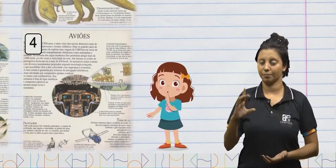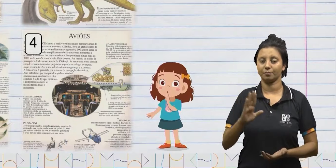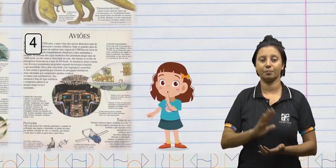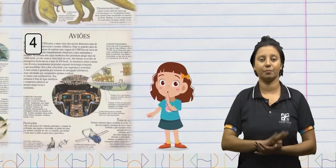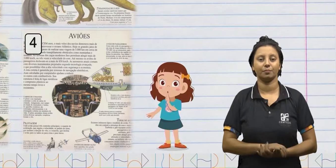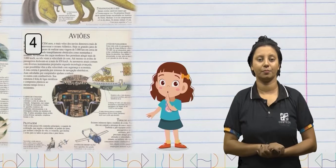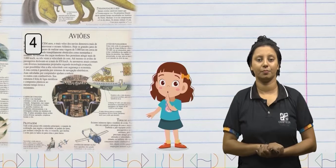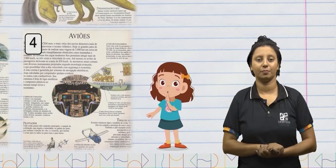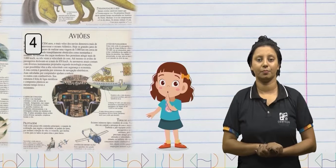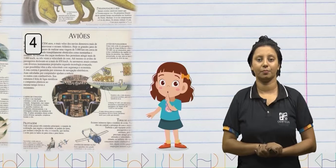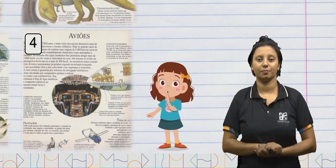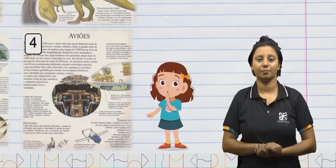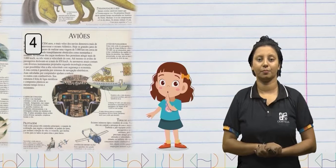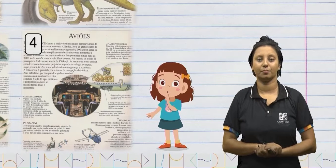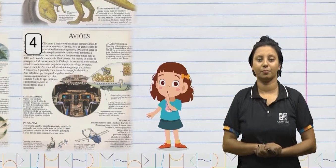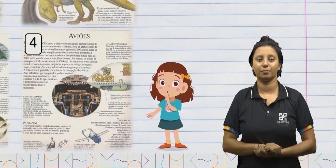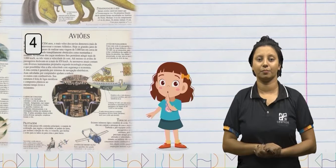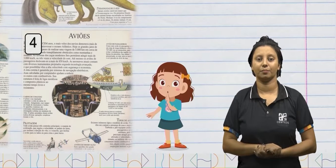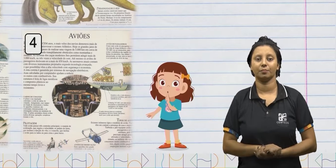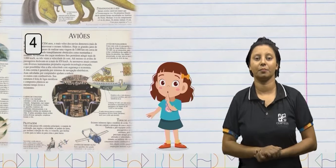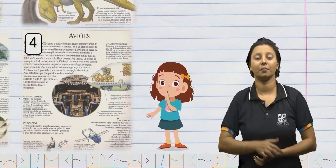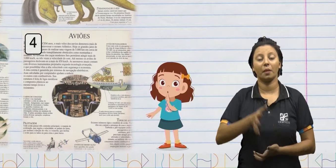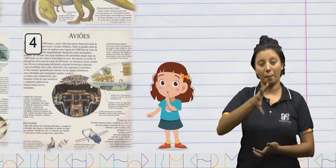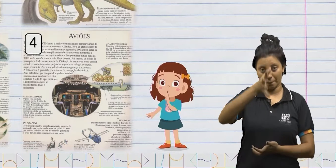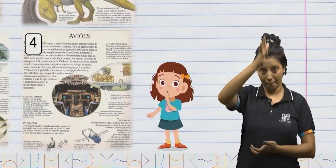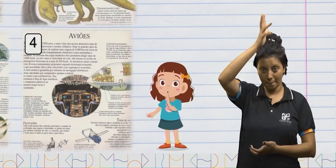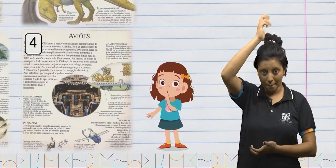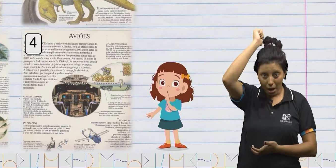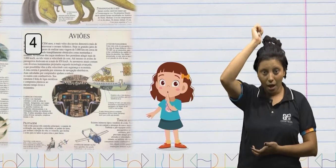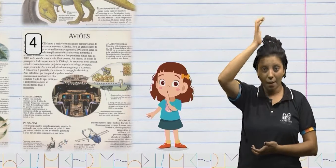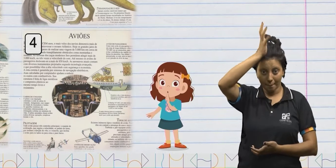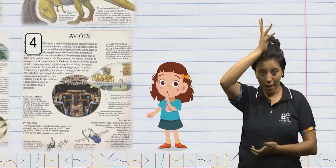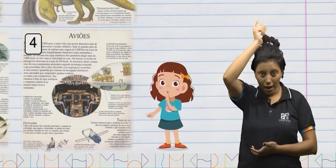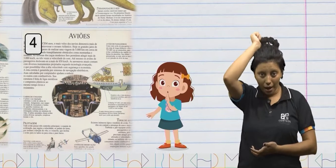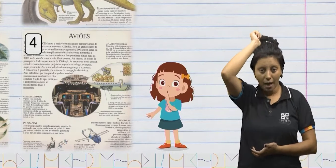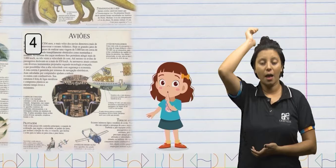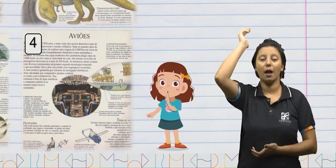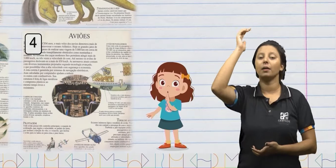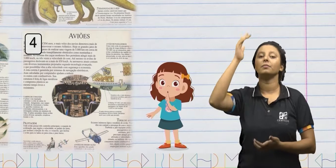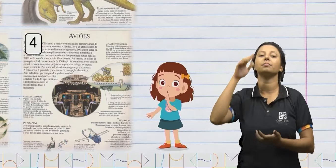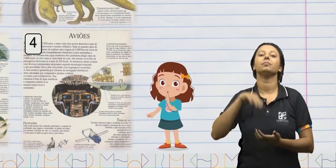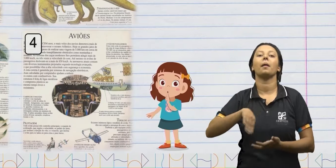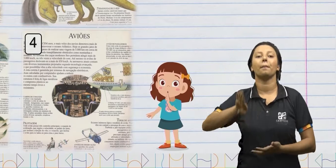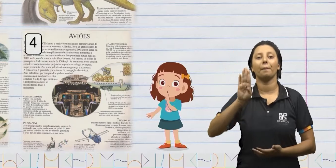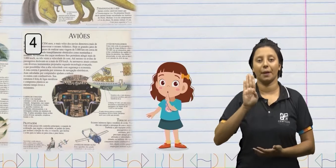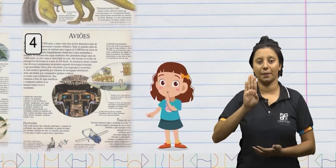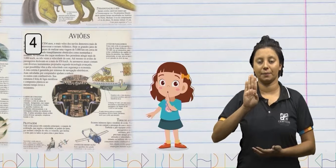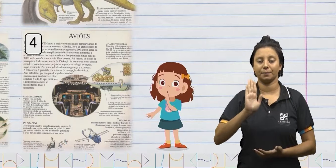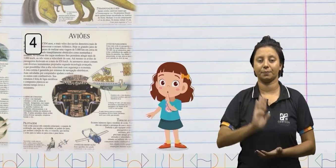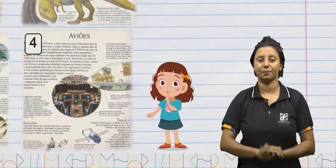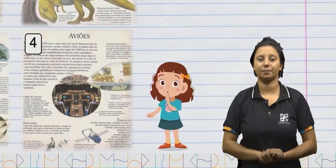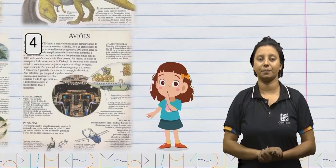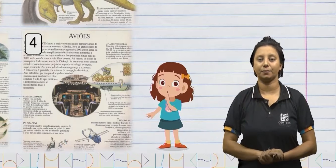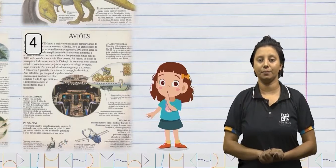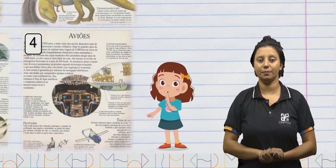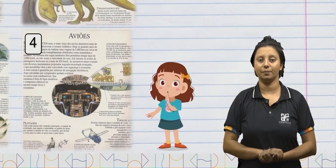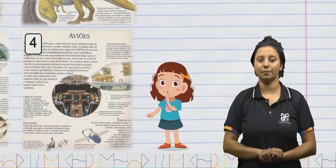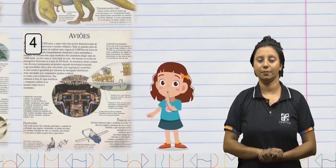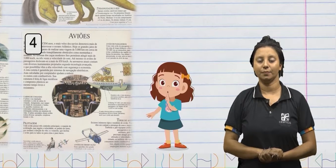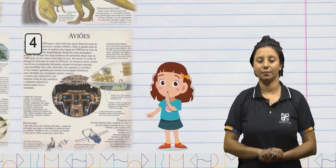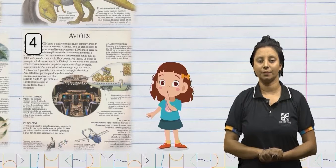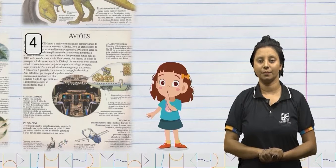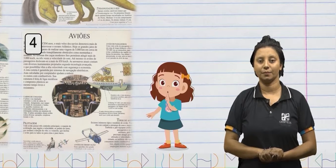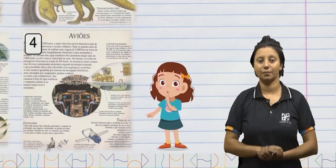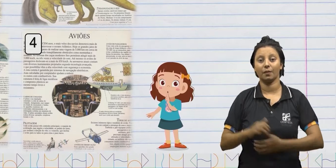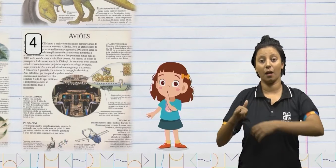D. O verbete baleias e golfinhos inicia com a letra B. E